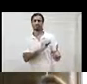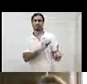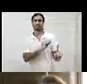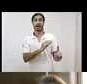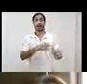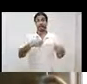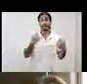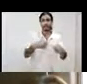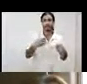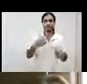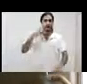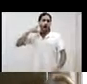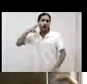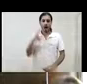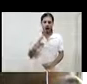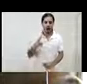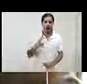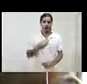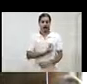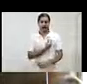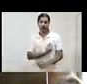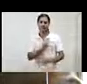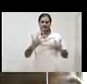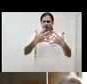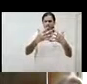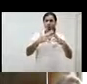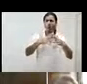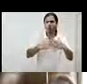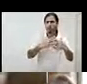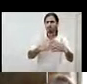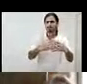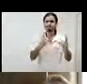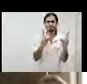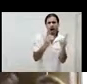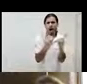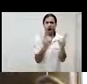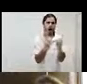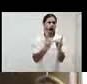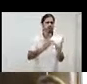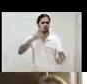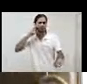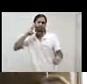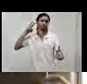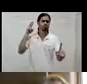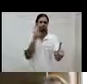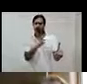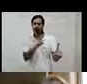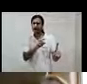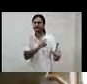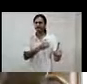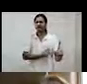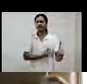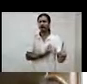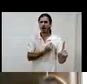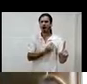necessário compreender. Então, se esses dois autores, poderia ser outros, mas se